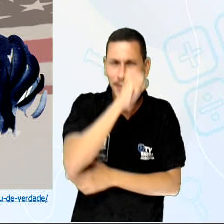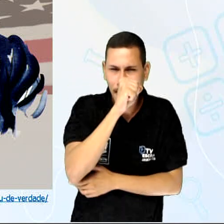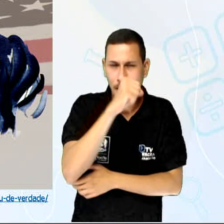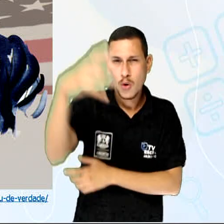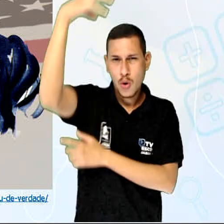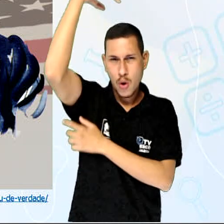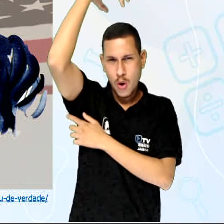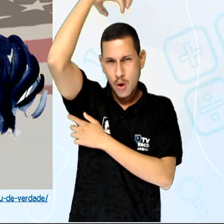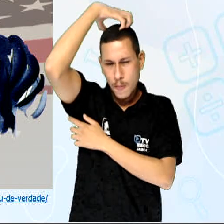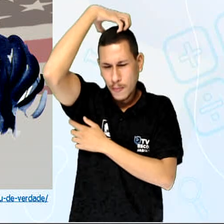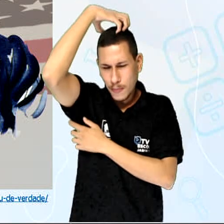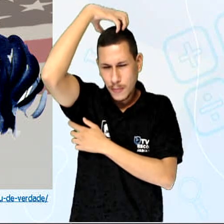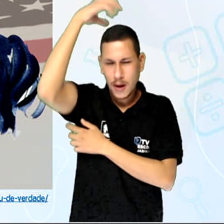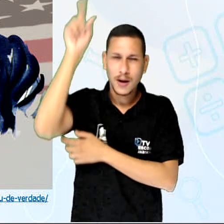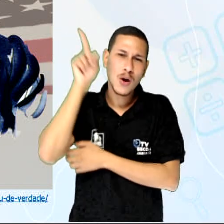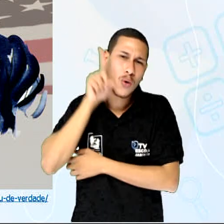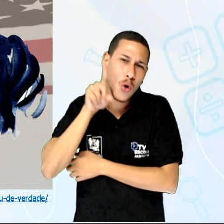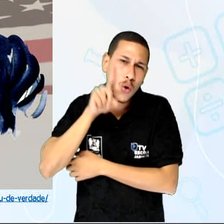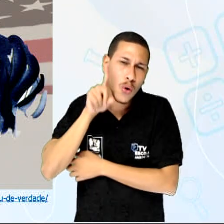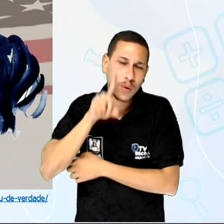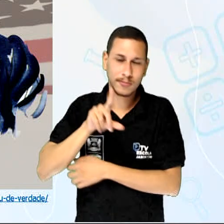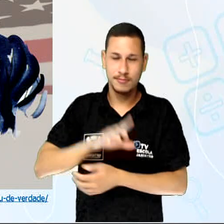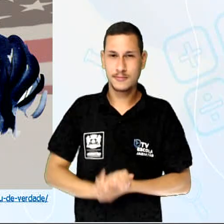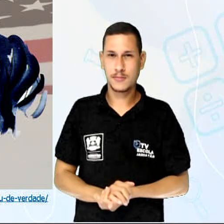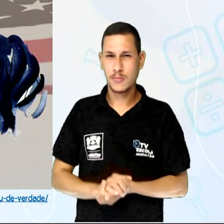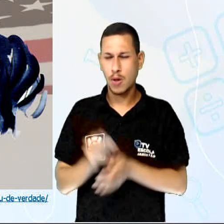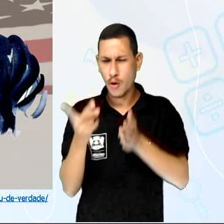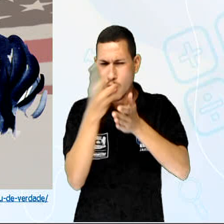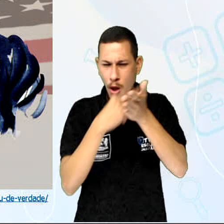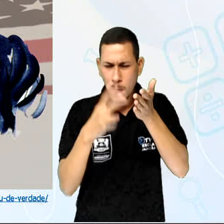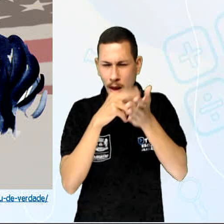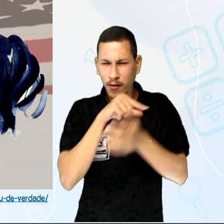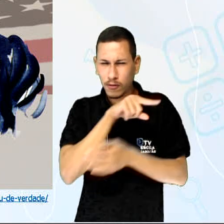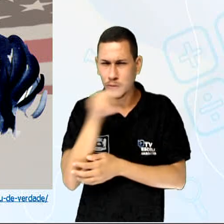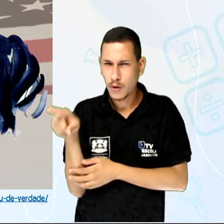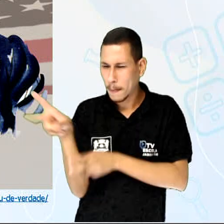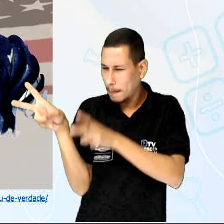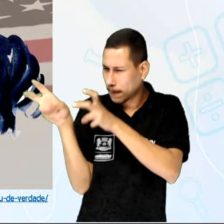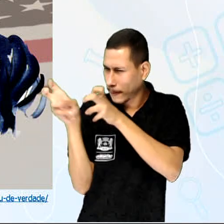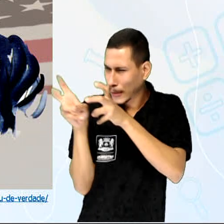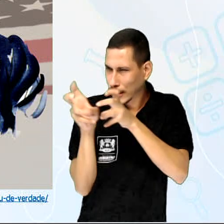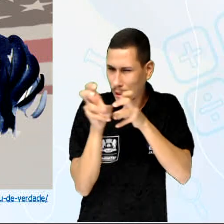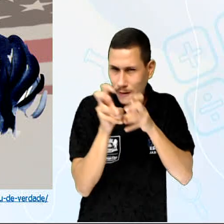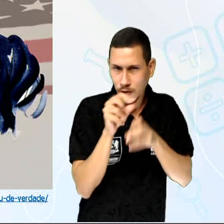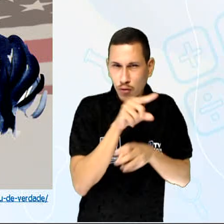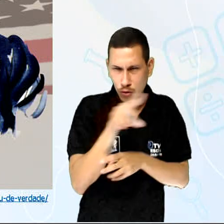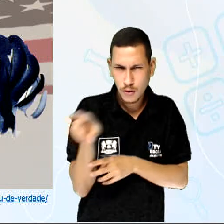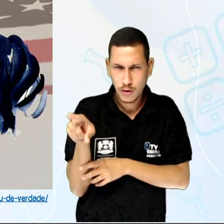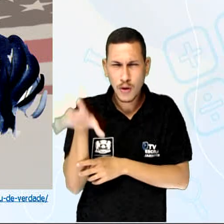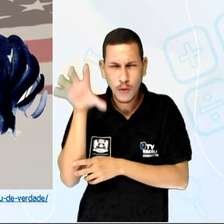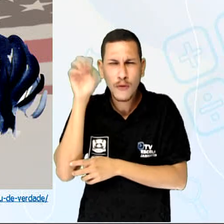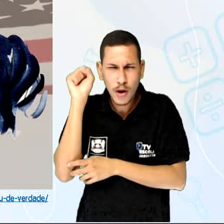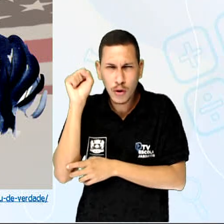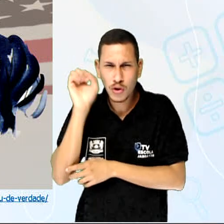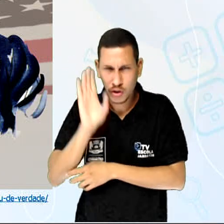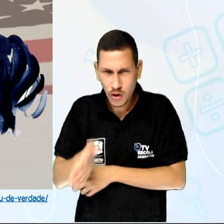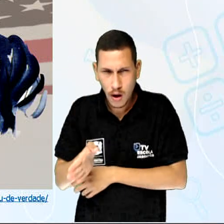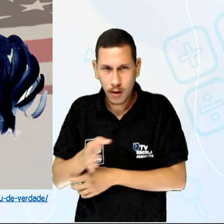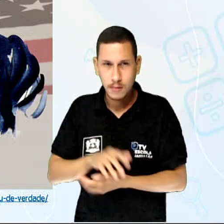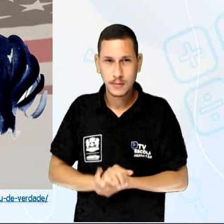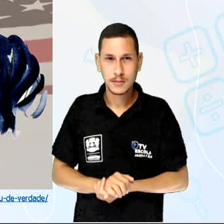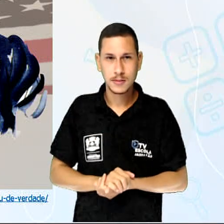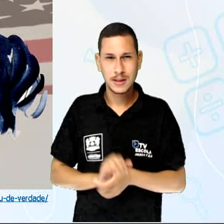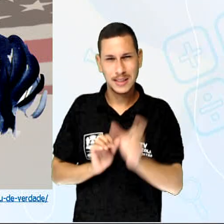imperialismo estadunidense. Essa imagem que você vê aí agora, você já ouviu falar? Chamado Tio